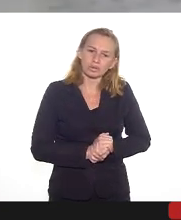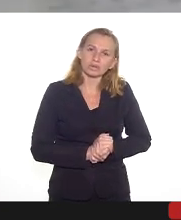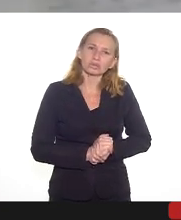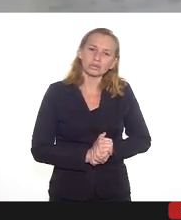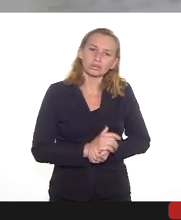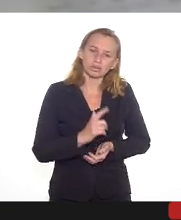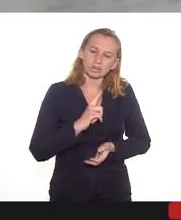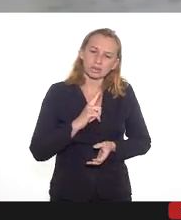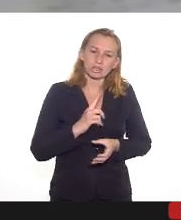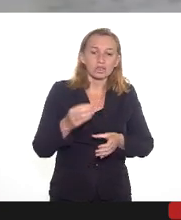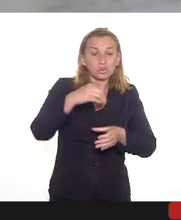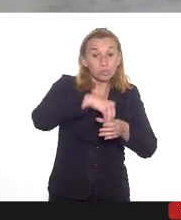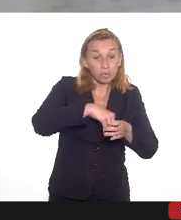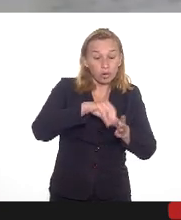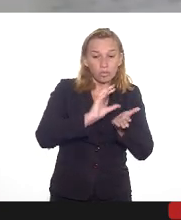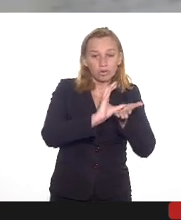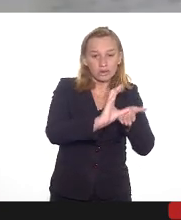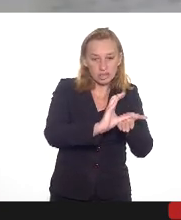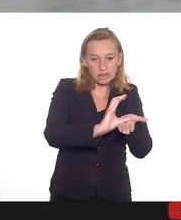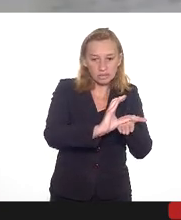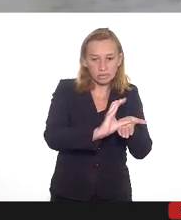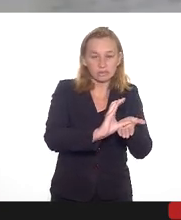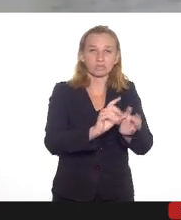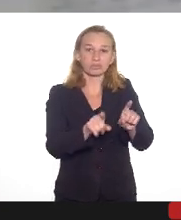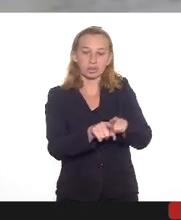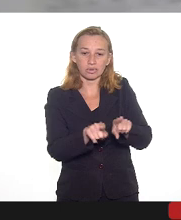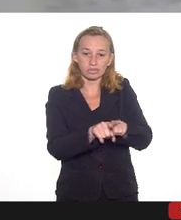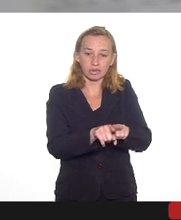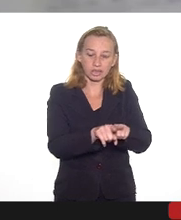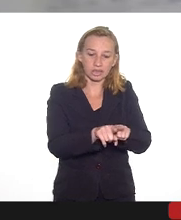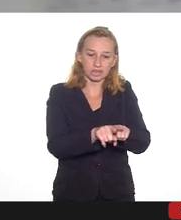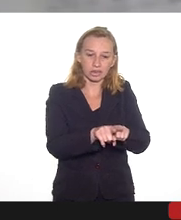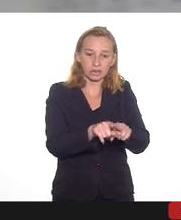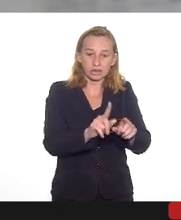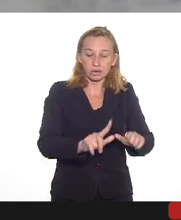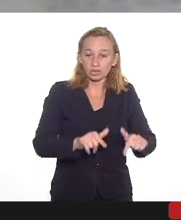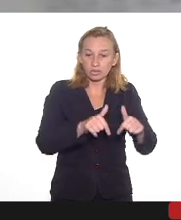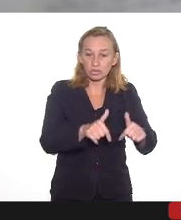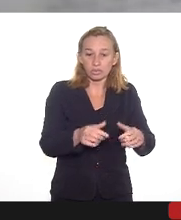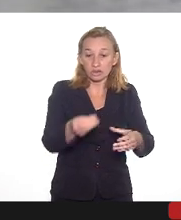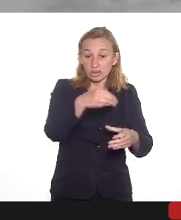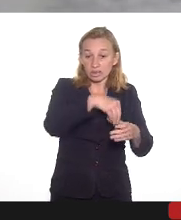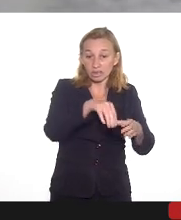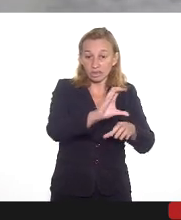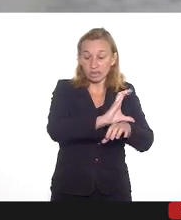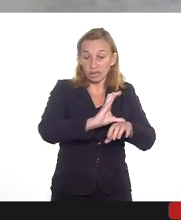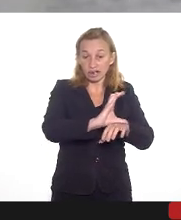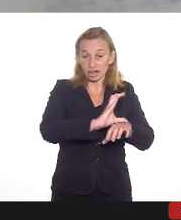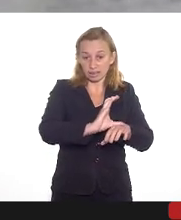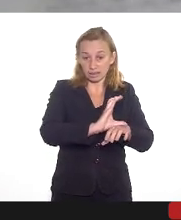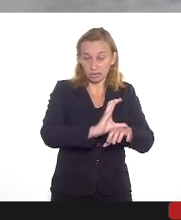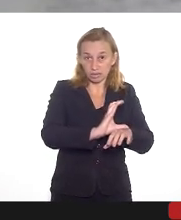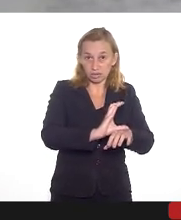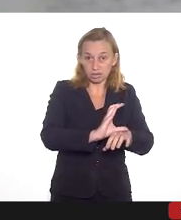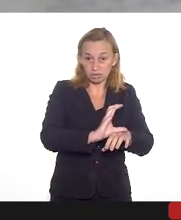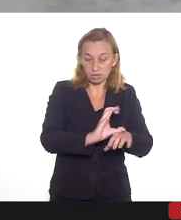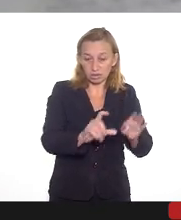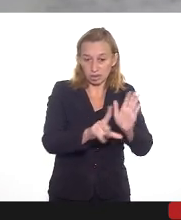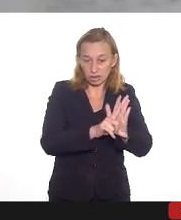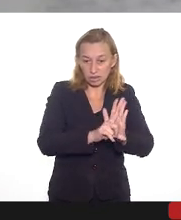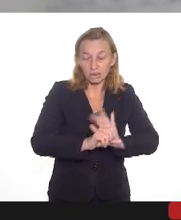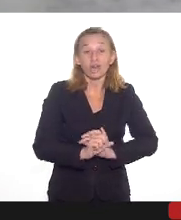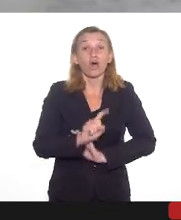especificidade dentro do próprio orçamento e dentro do próprio tratamento, dentro, tanto da Constituição quanto de diversos regramentos.